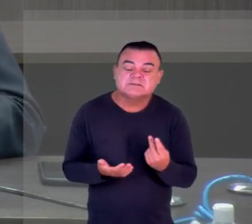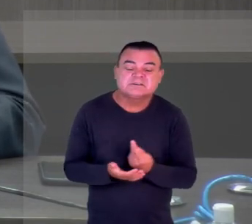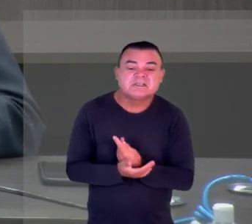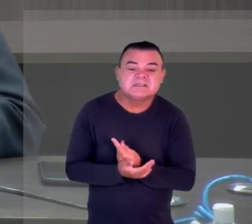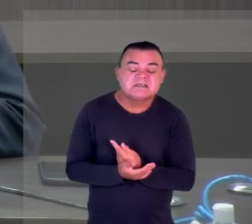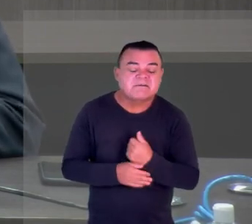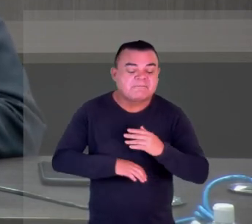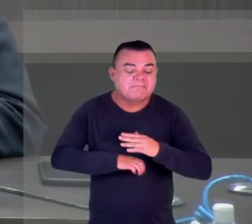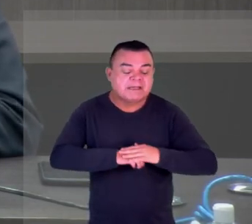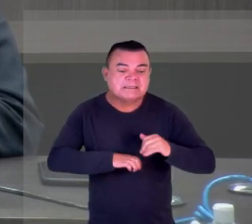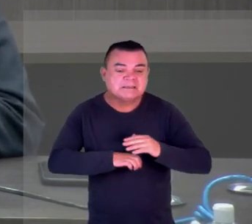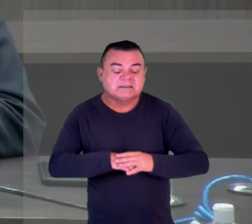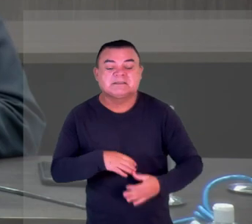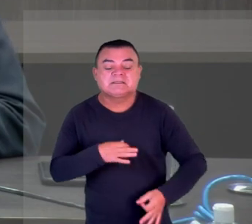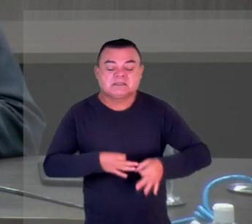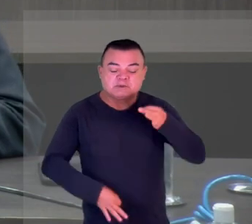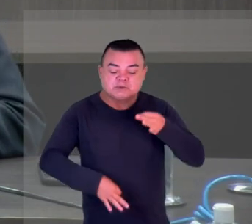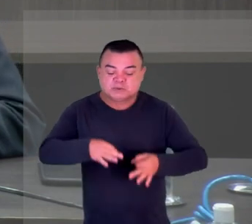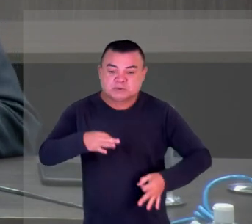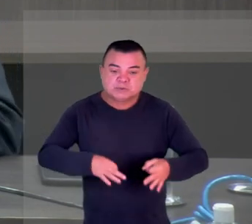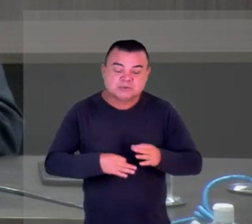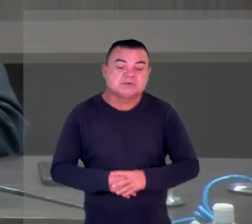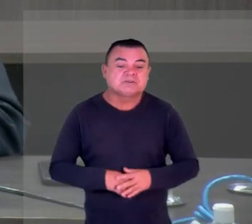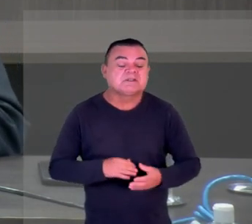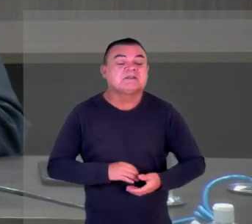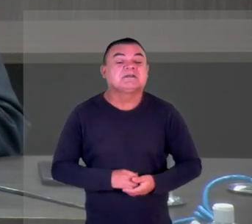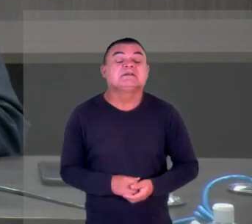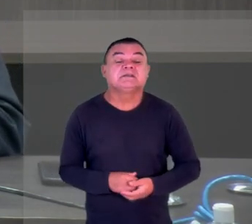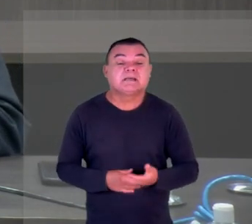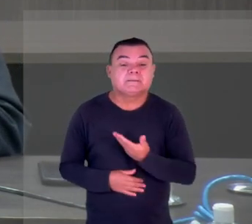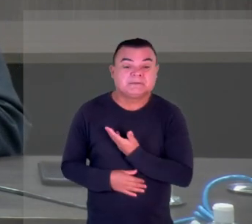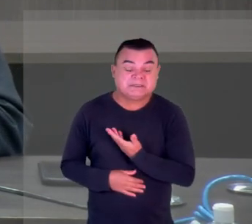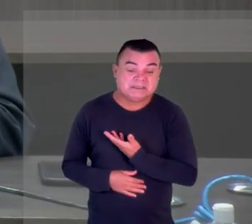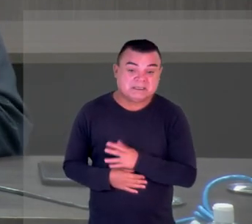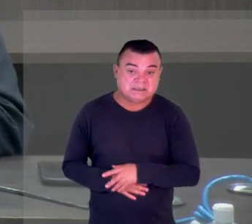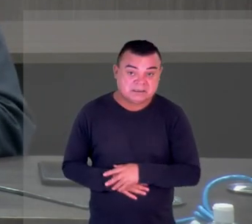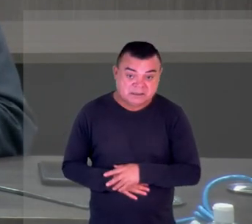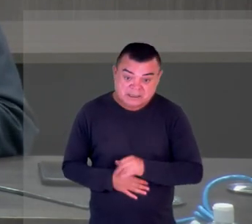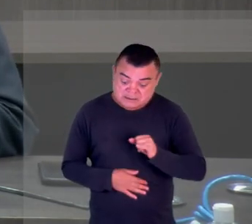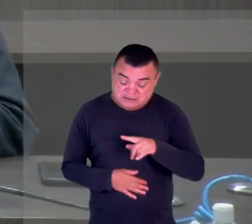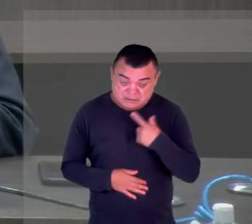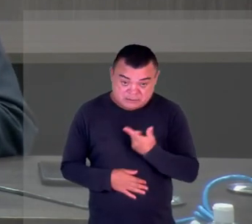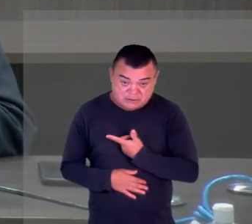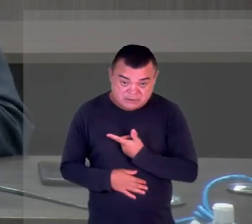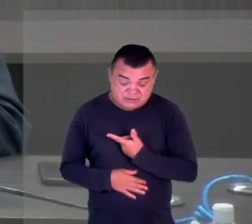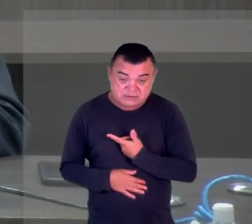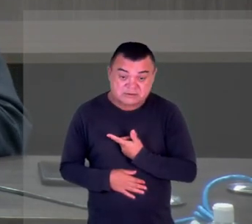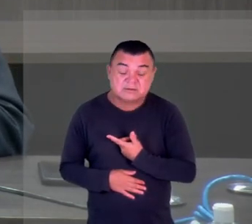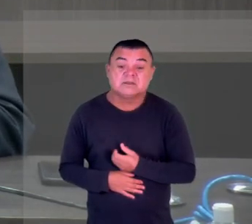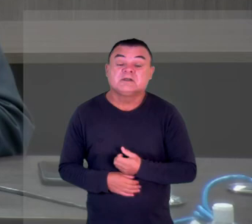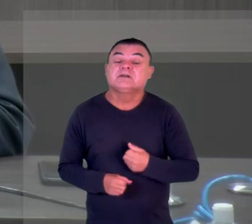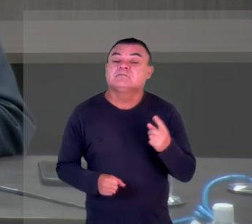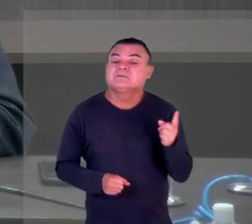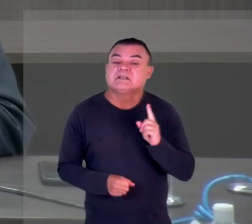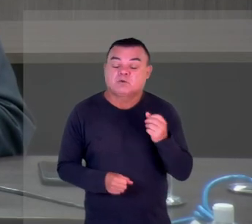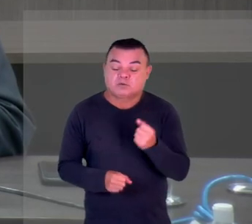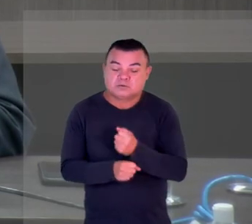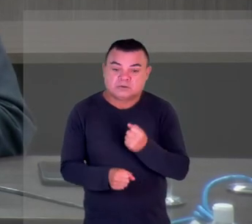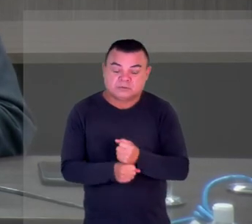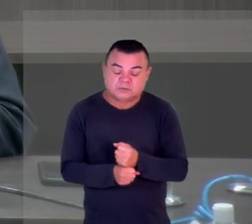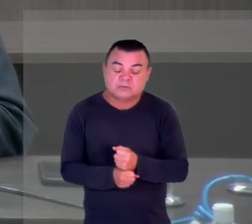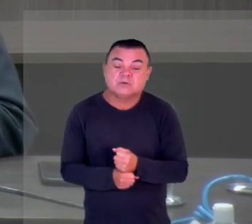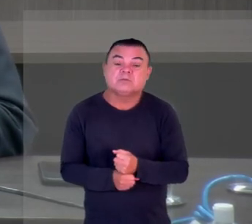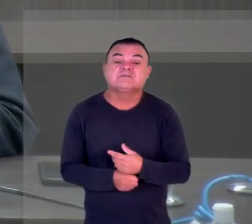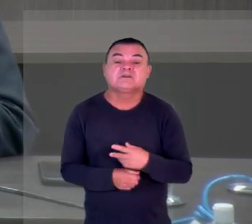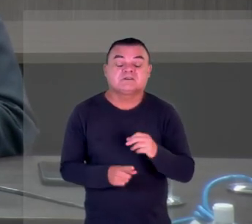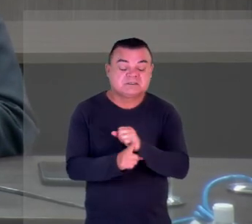justa solidária se nós não construirmos uma sociedade sem fome nós não vamos vencer a criminalidade